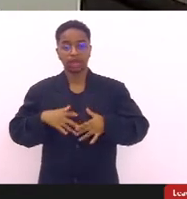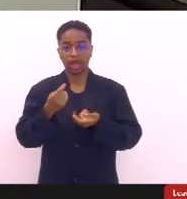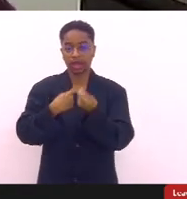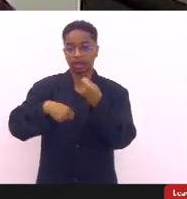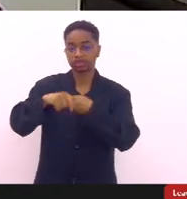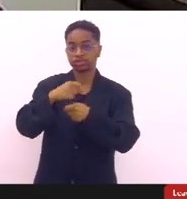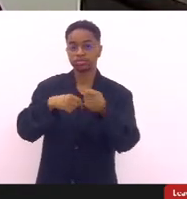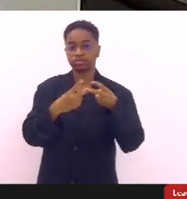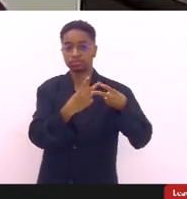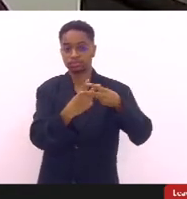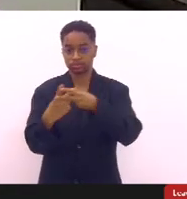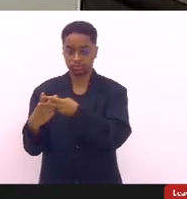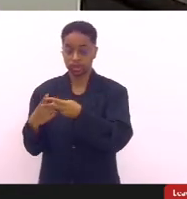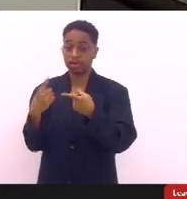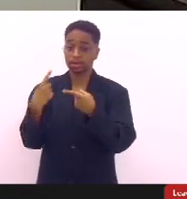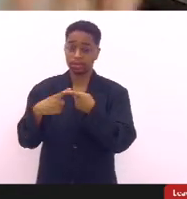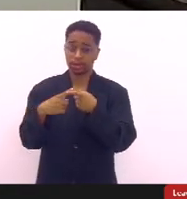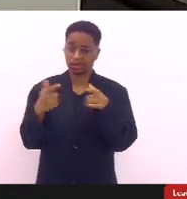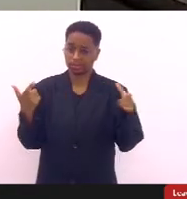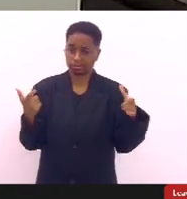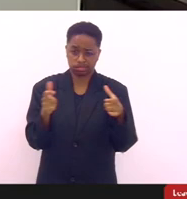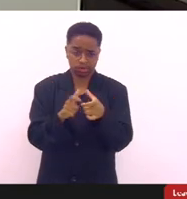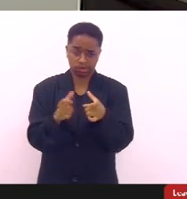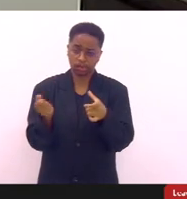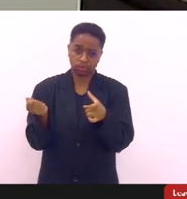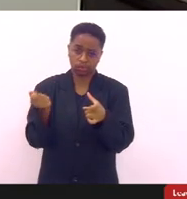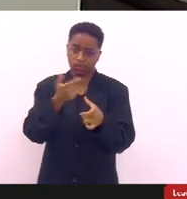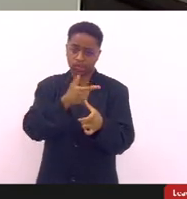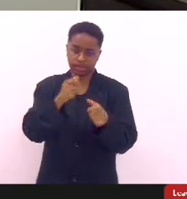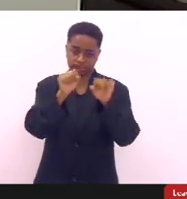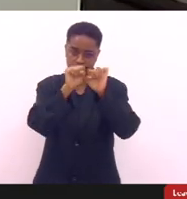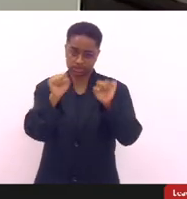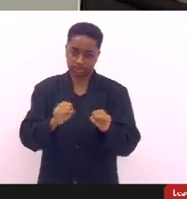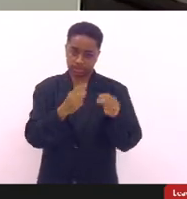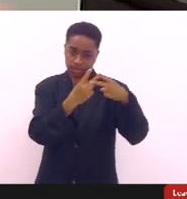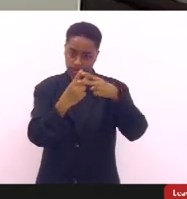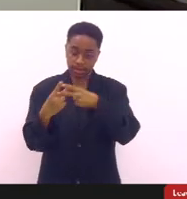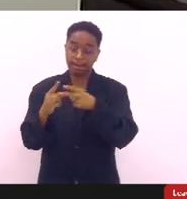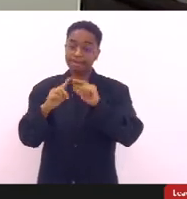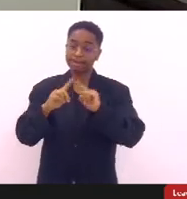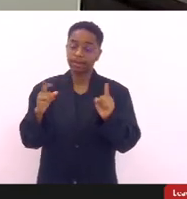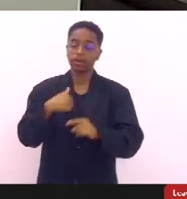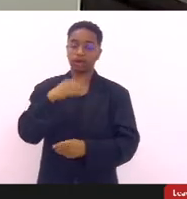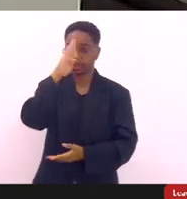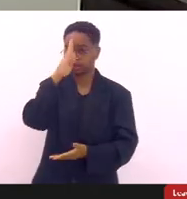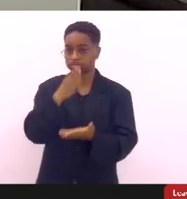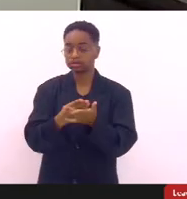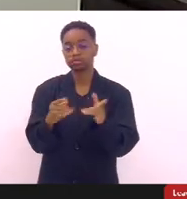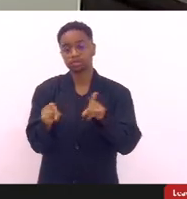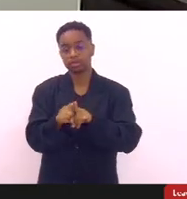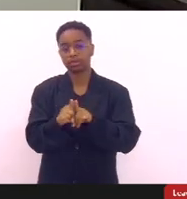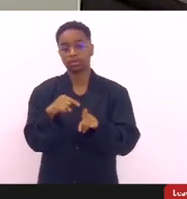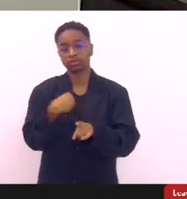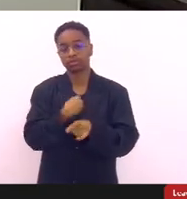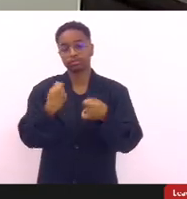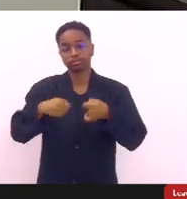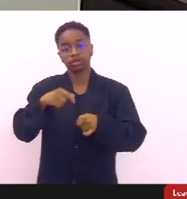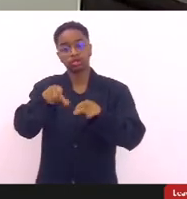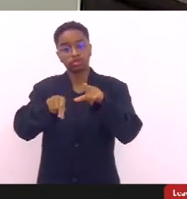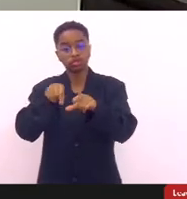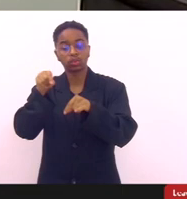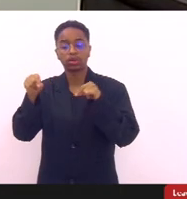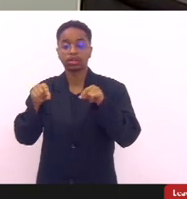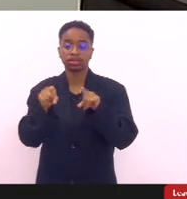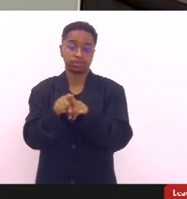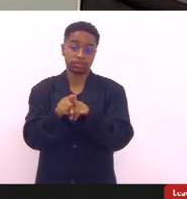da carceragem, que é infinitamente menor do que a administração do sistema penitenciário. Mas eu também acho que a gente tem que fazer escolhas. E a escolha